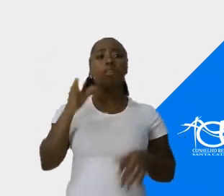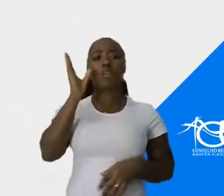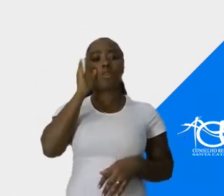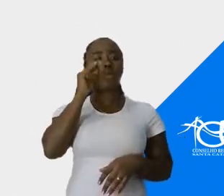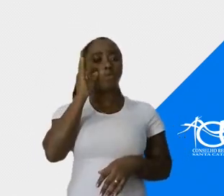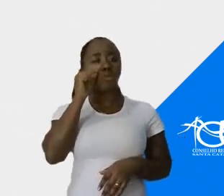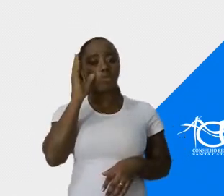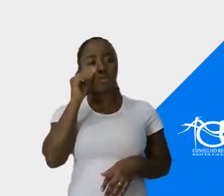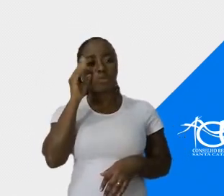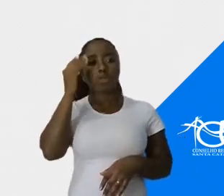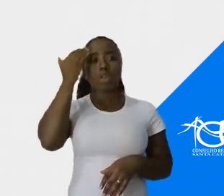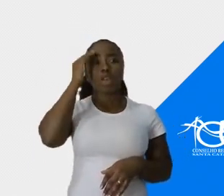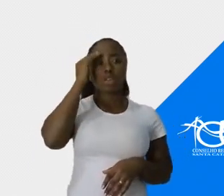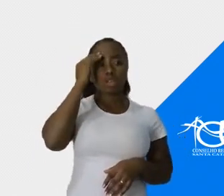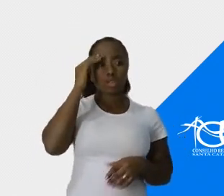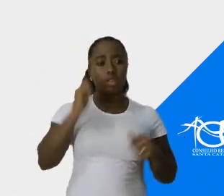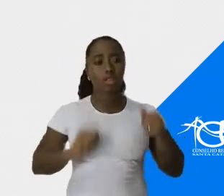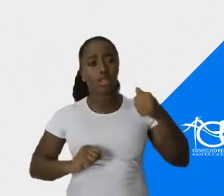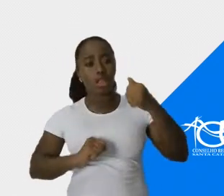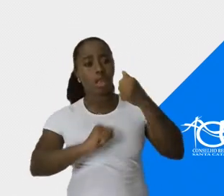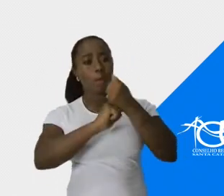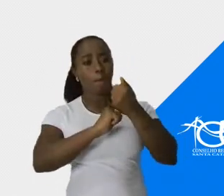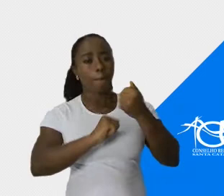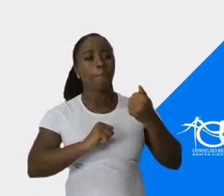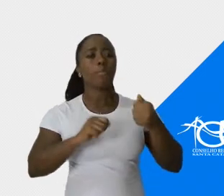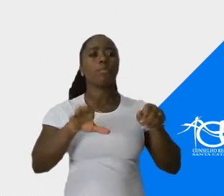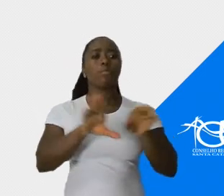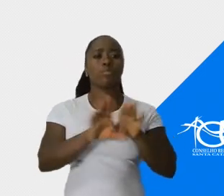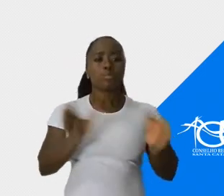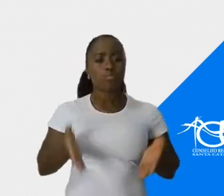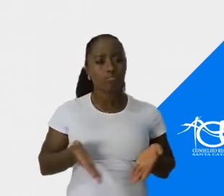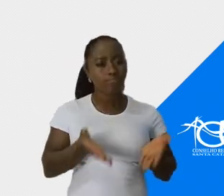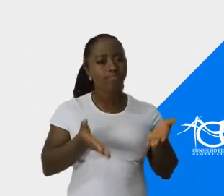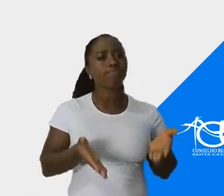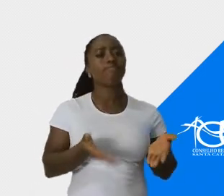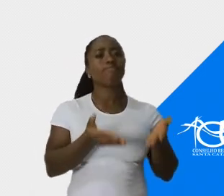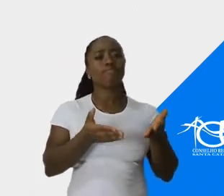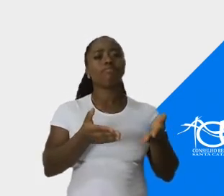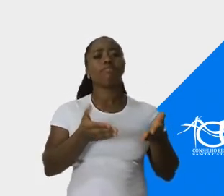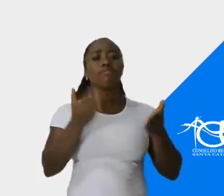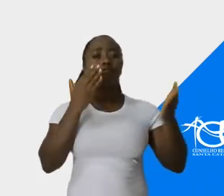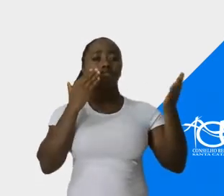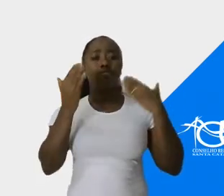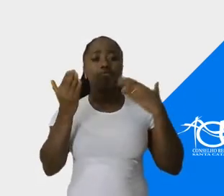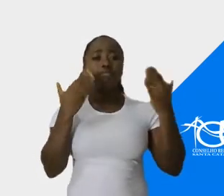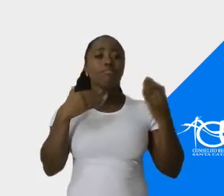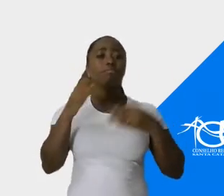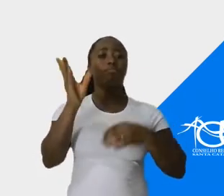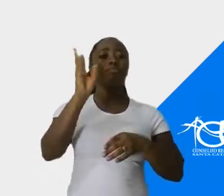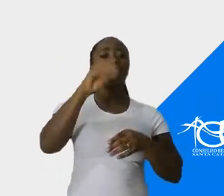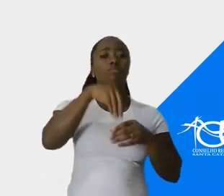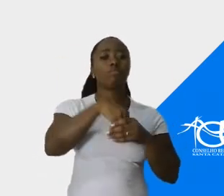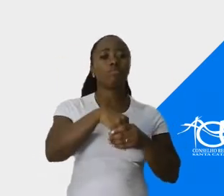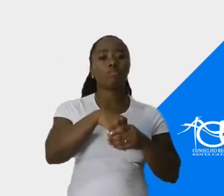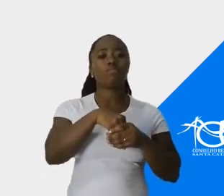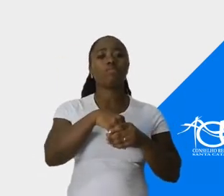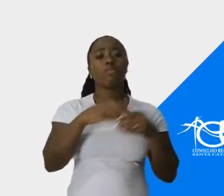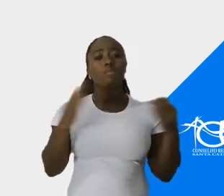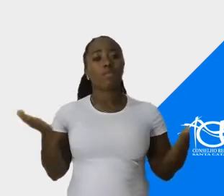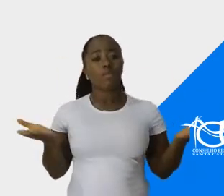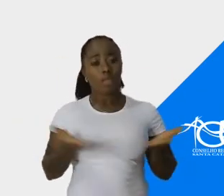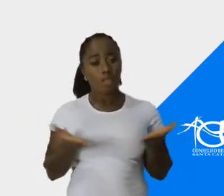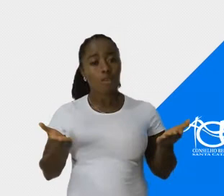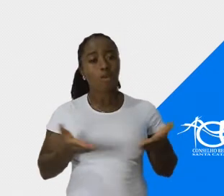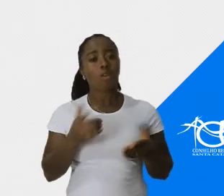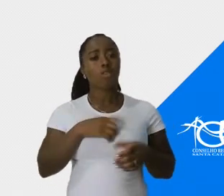que valorizassem a avaliação psicológica no trânsito. Então, hoje a gente pode dizer que a avaliação psicológica no trânsito, hoje mesmo, atualmente, a partir de 2020,